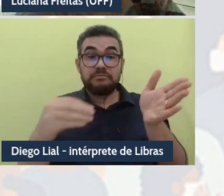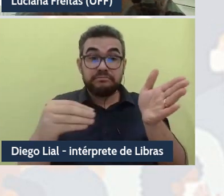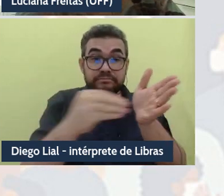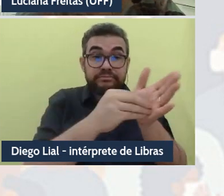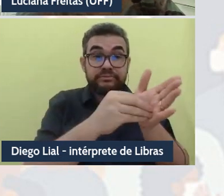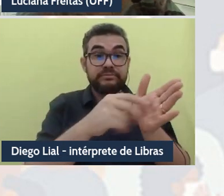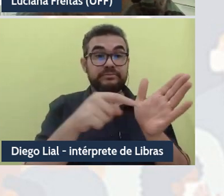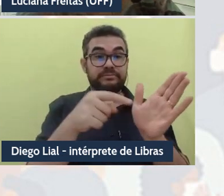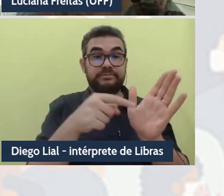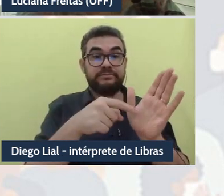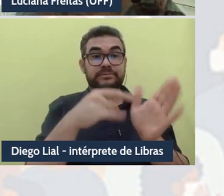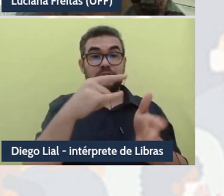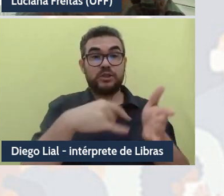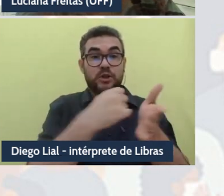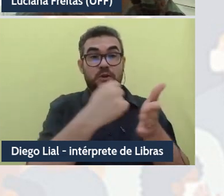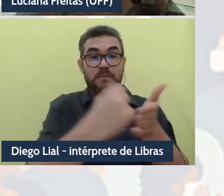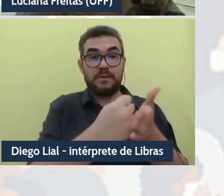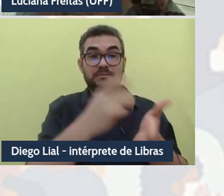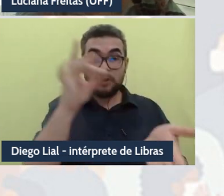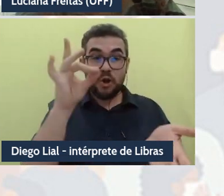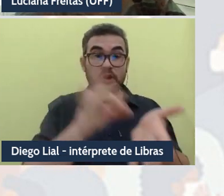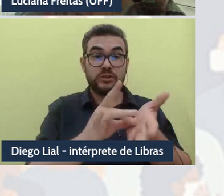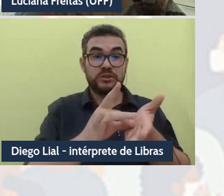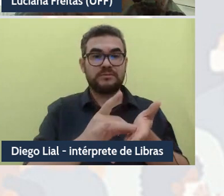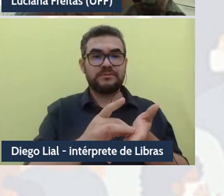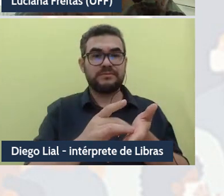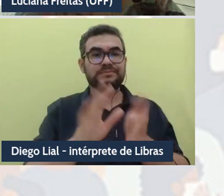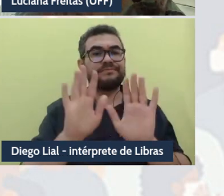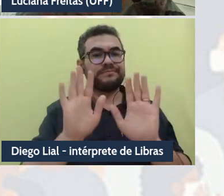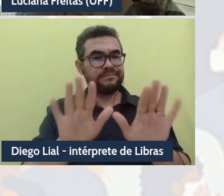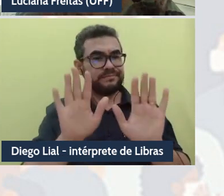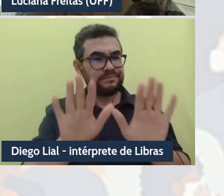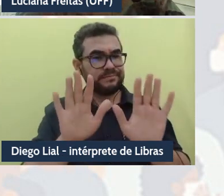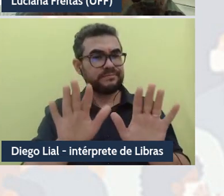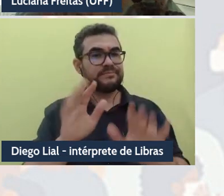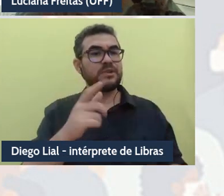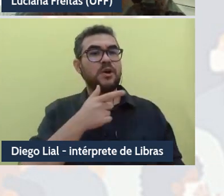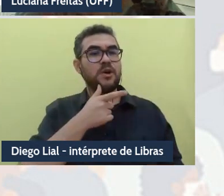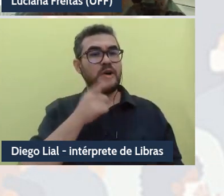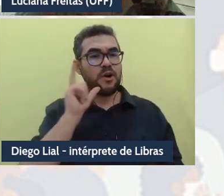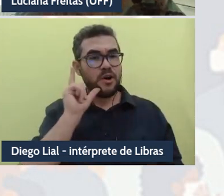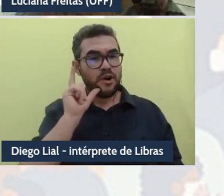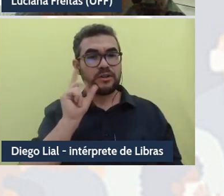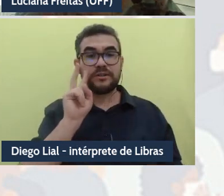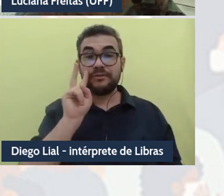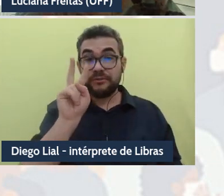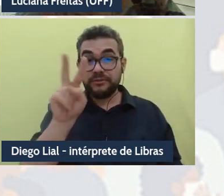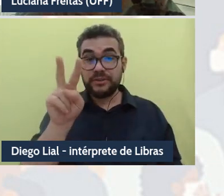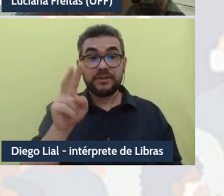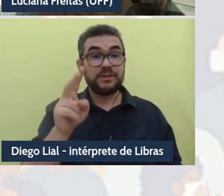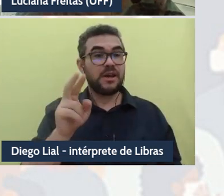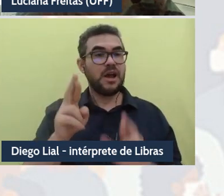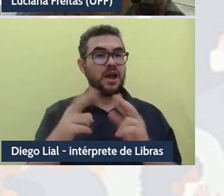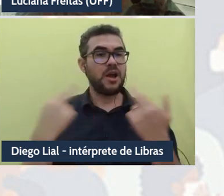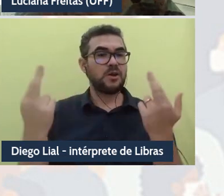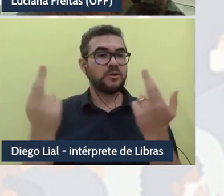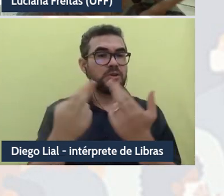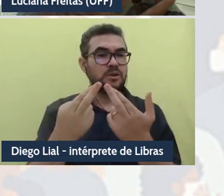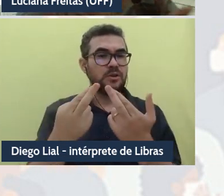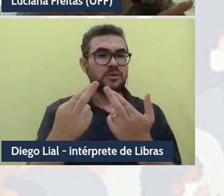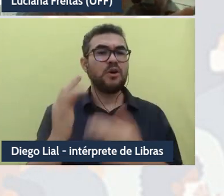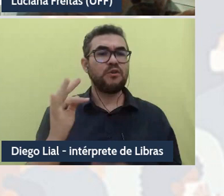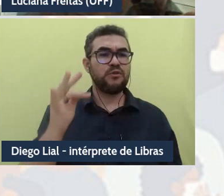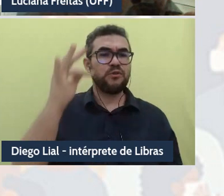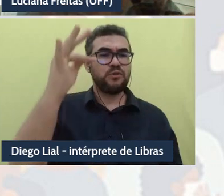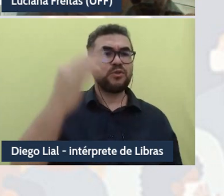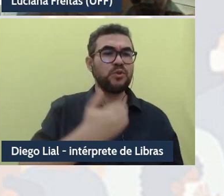nós vimos ontem uma reunião do futuro governo Lula, né, de transição, com